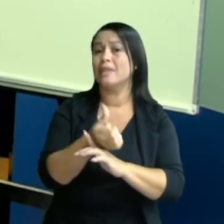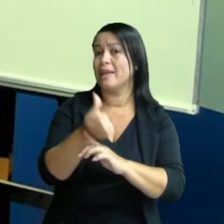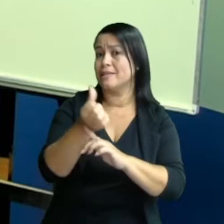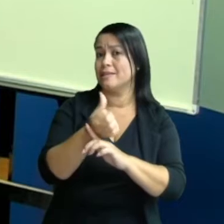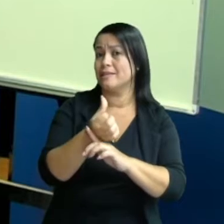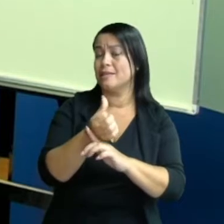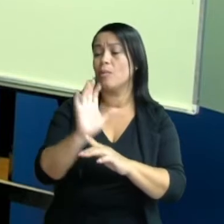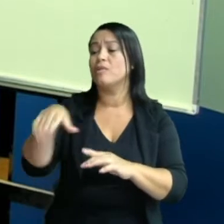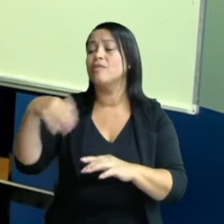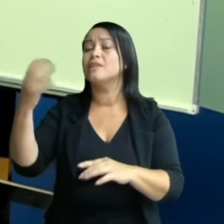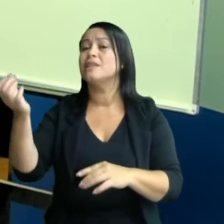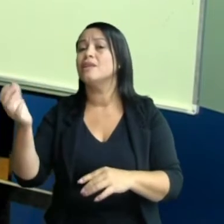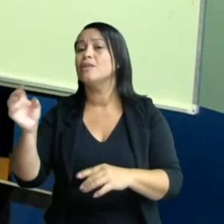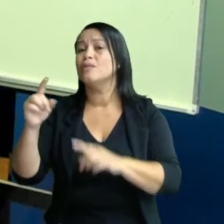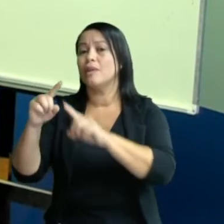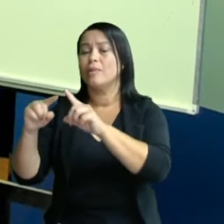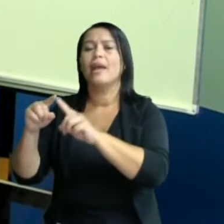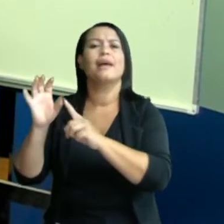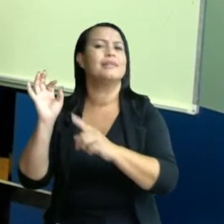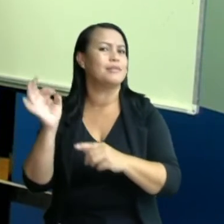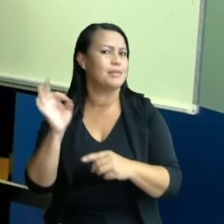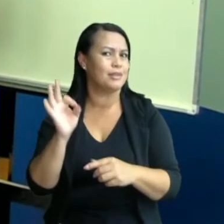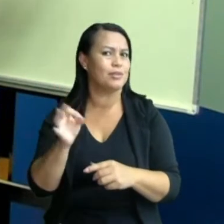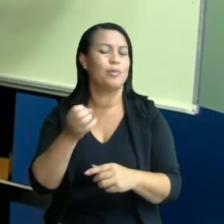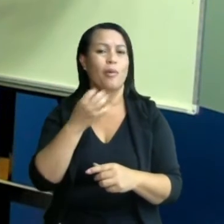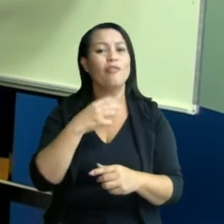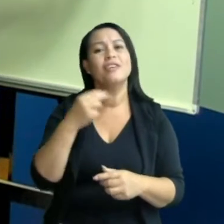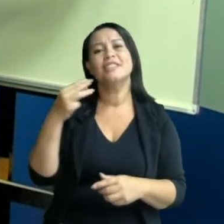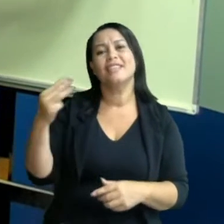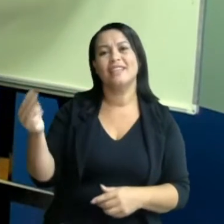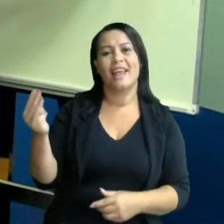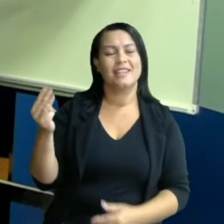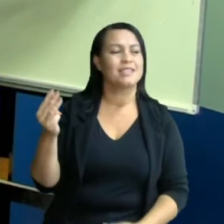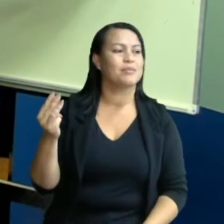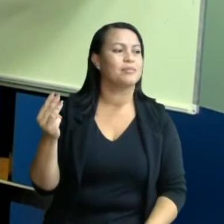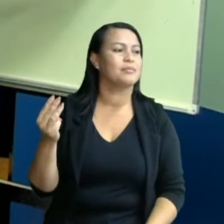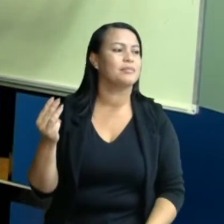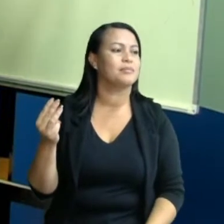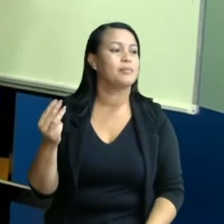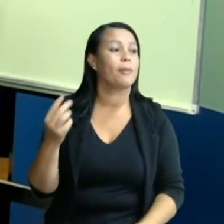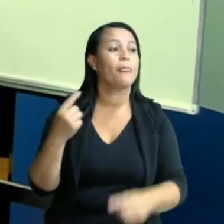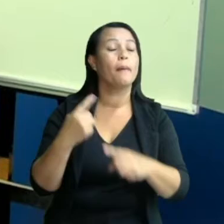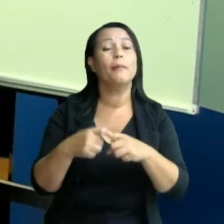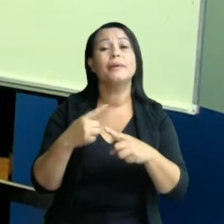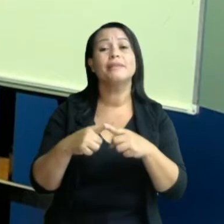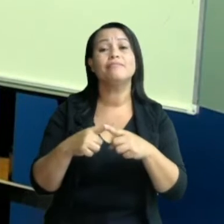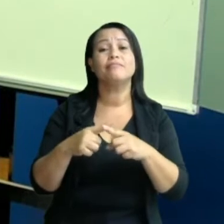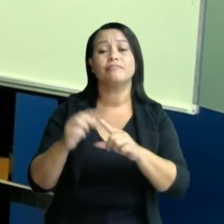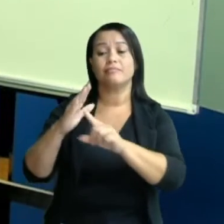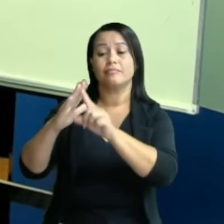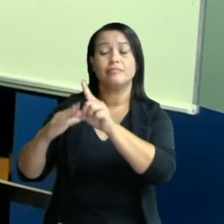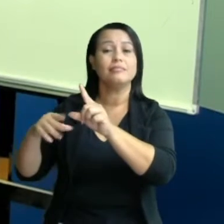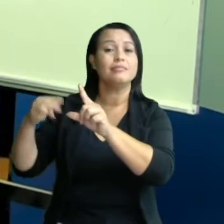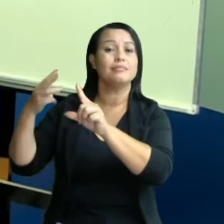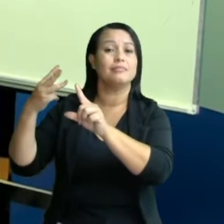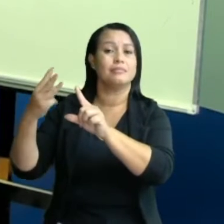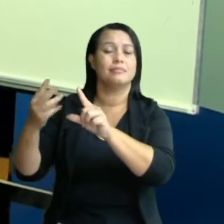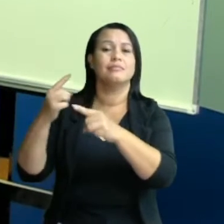triângulo pequeno? Muito bem, vai ser 3. Por quê? Porque está sendo